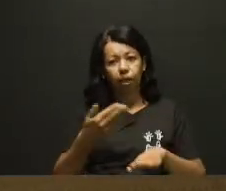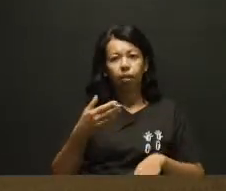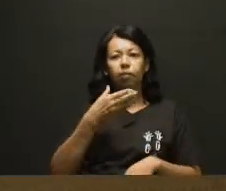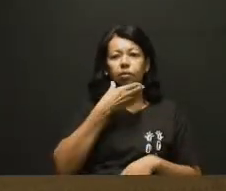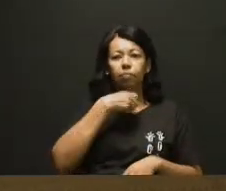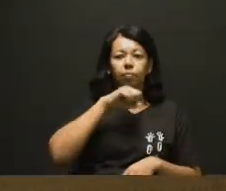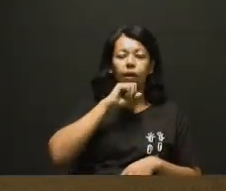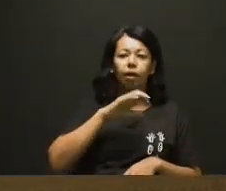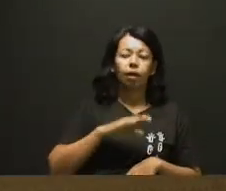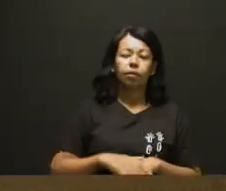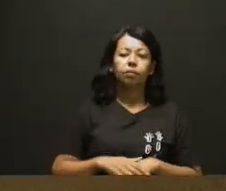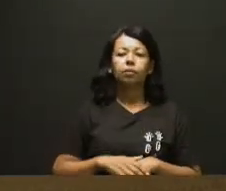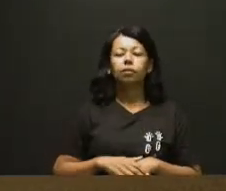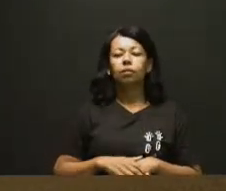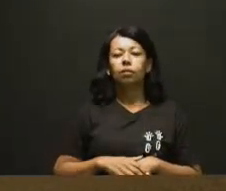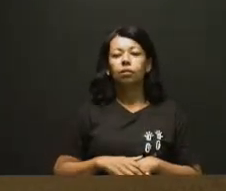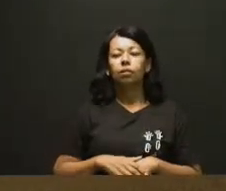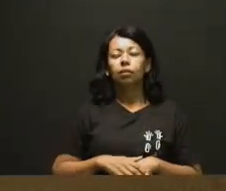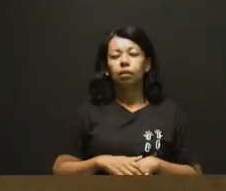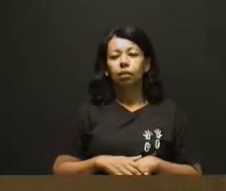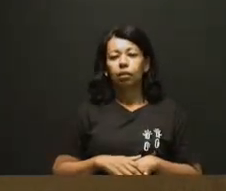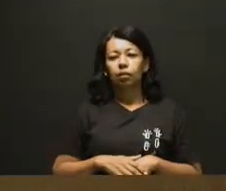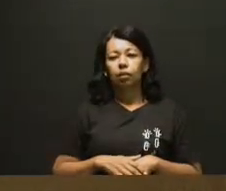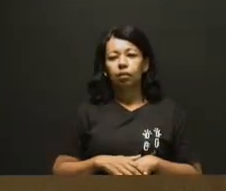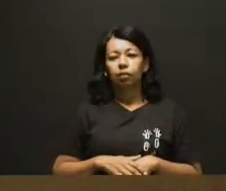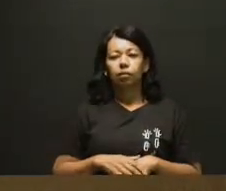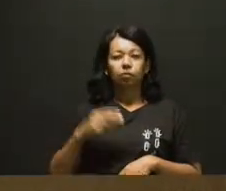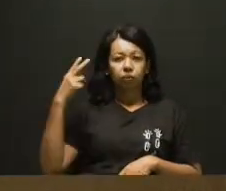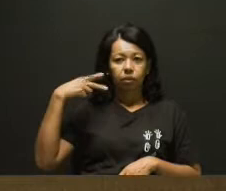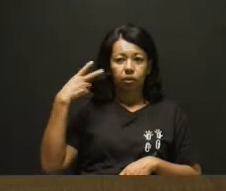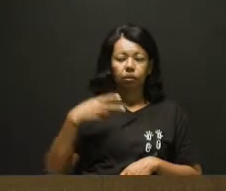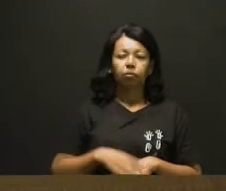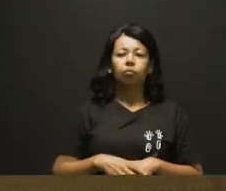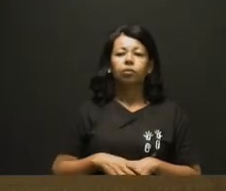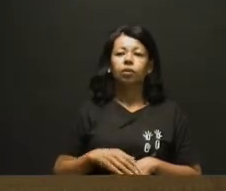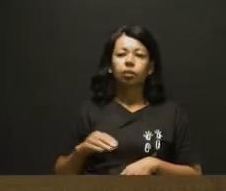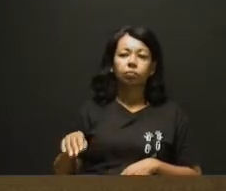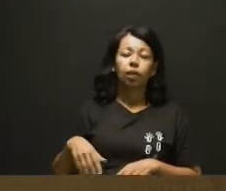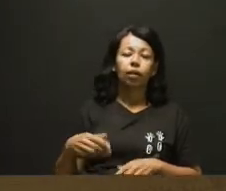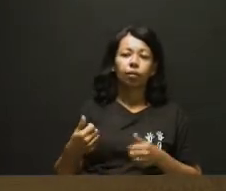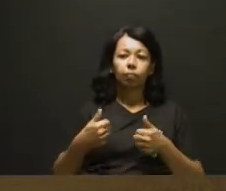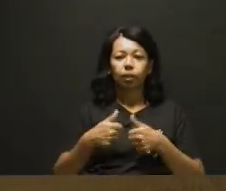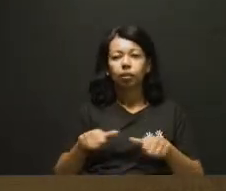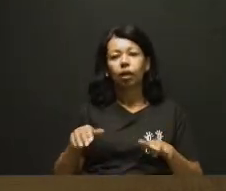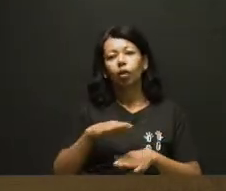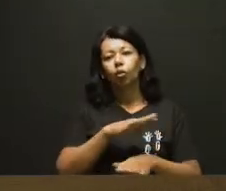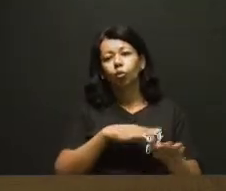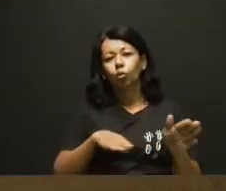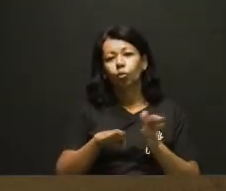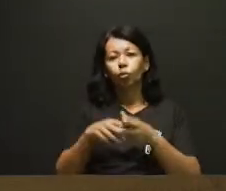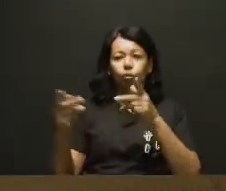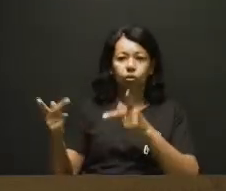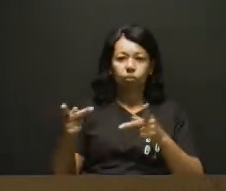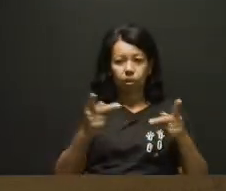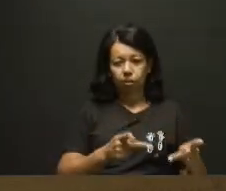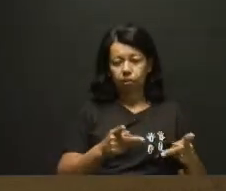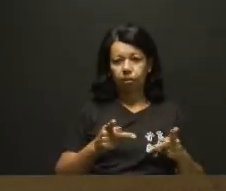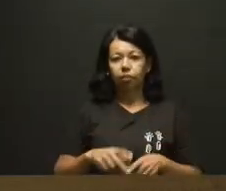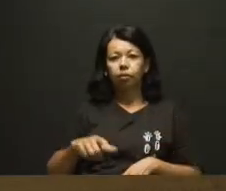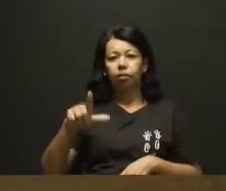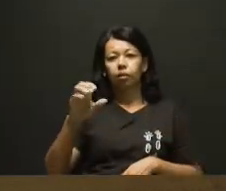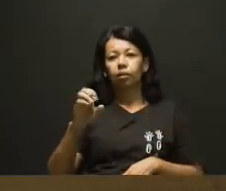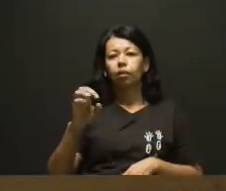com assim do be acho que ela pode testar todos os presentes tá aqui minha prima letícia que conhece meu filho sabe que